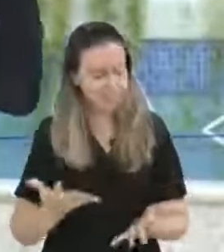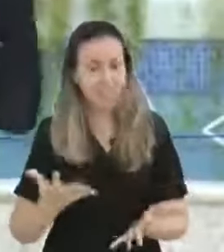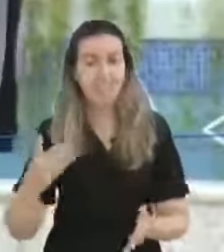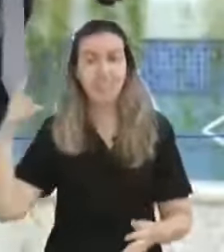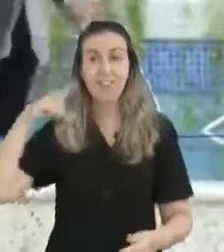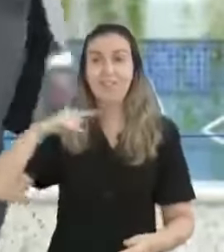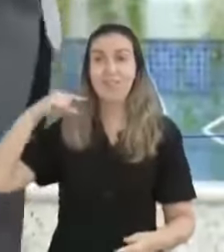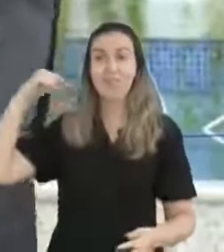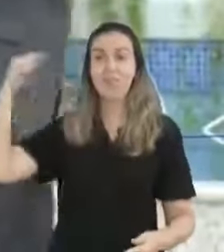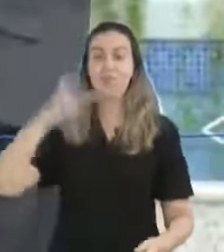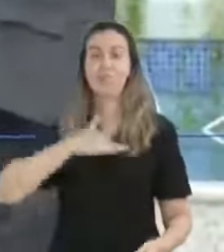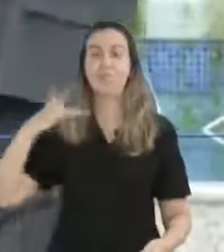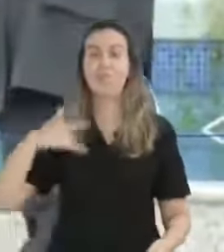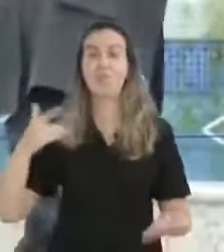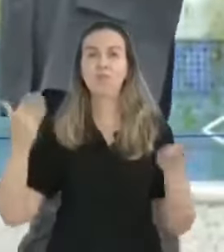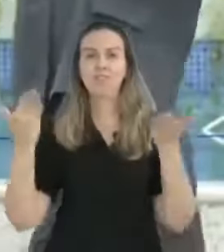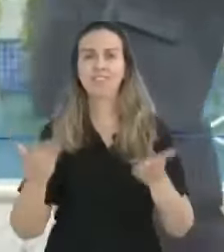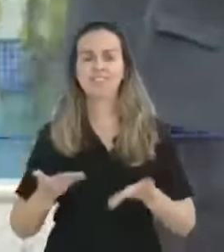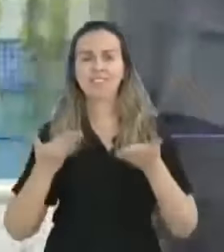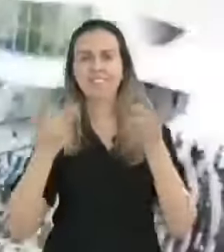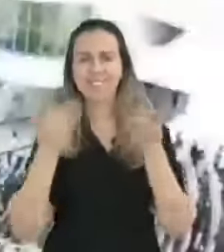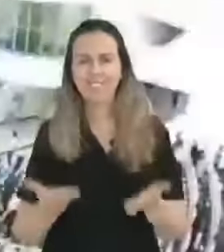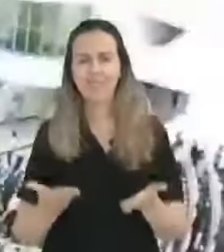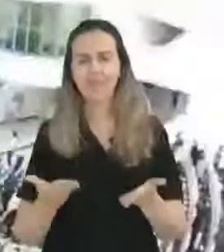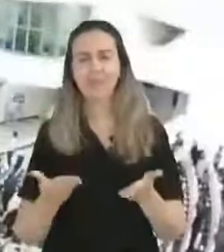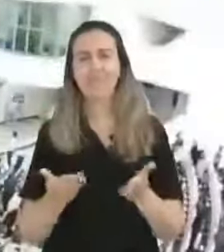tua saúde agora.